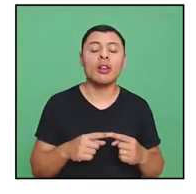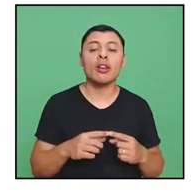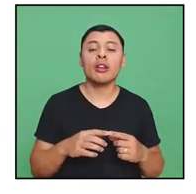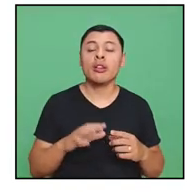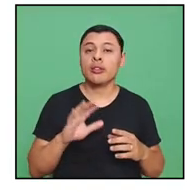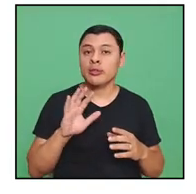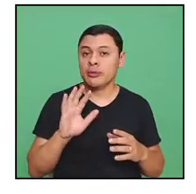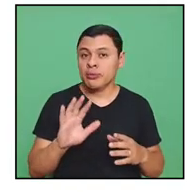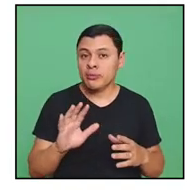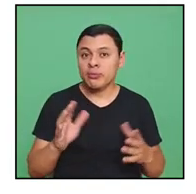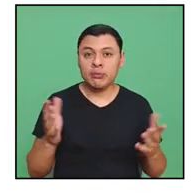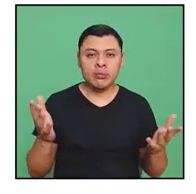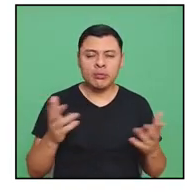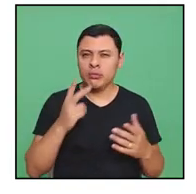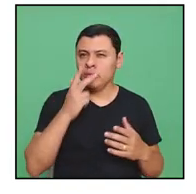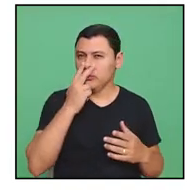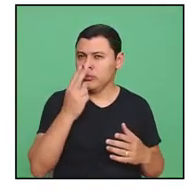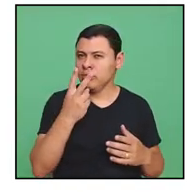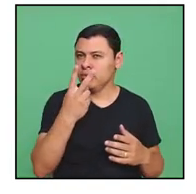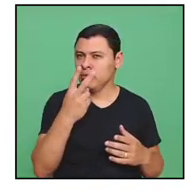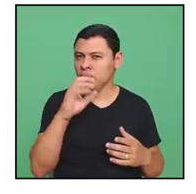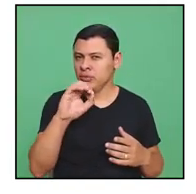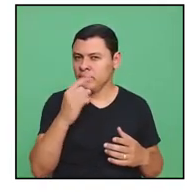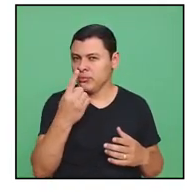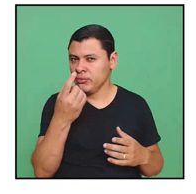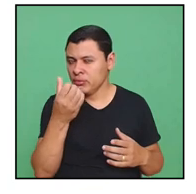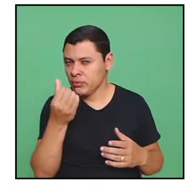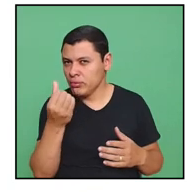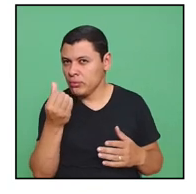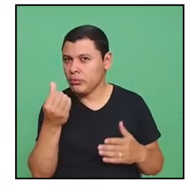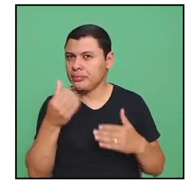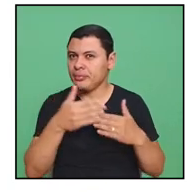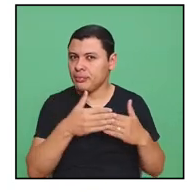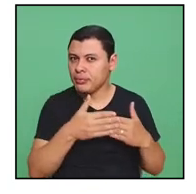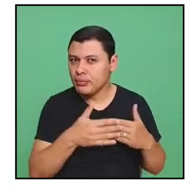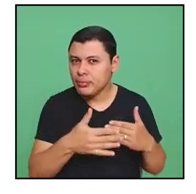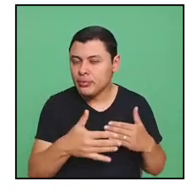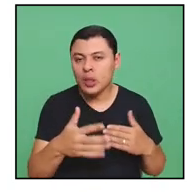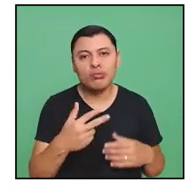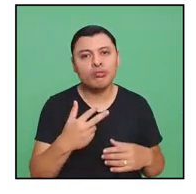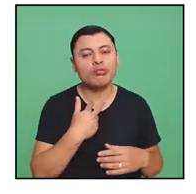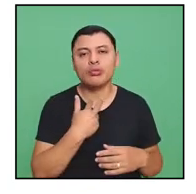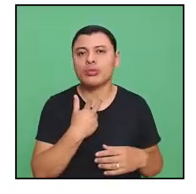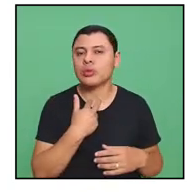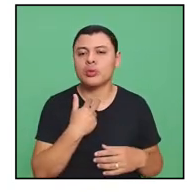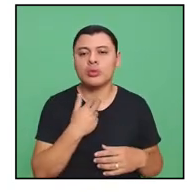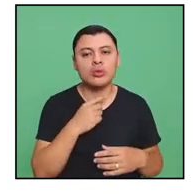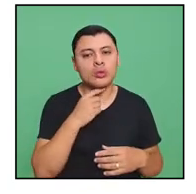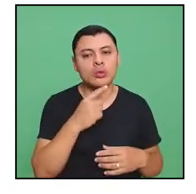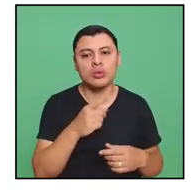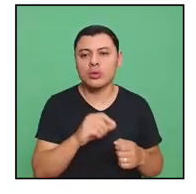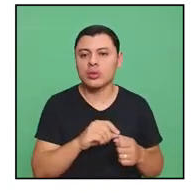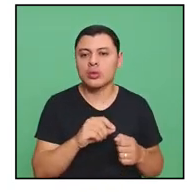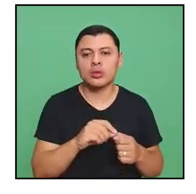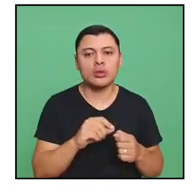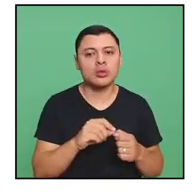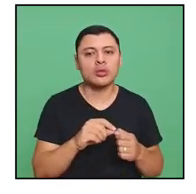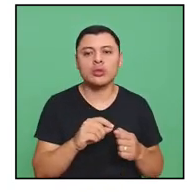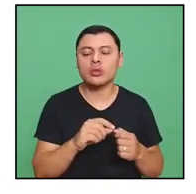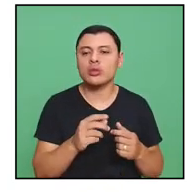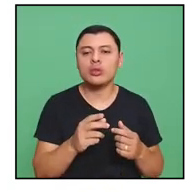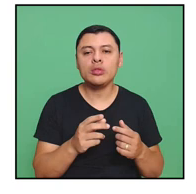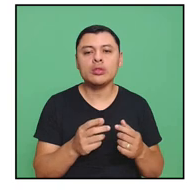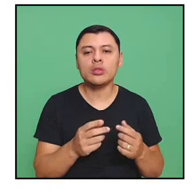atualmente, acho que de 2016 em diante, já não é mais possível fazer mineração de criptomoedas numa